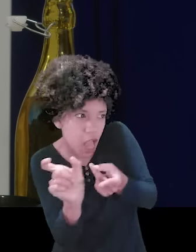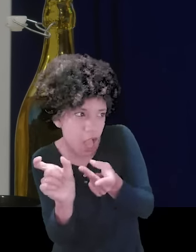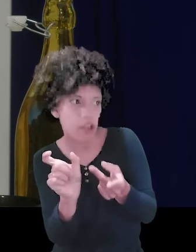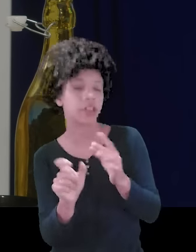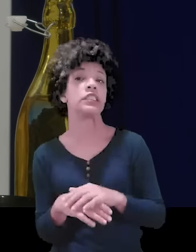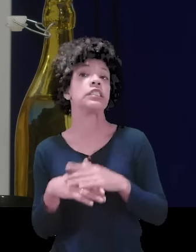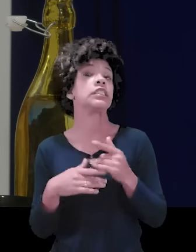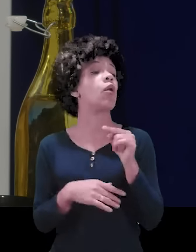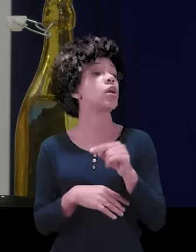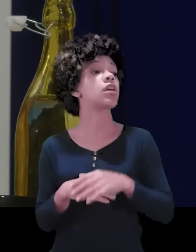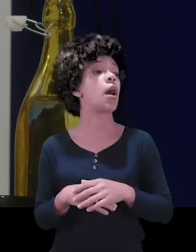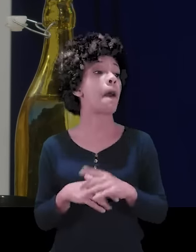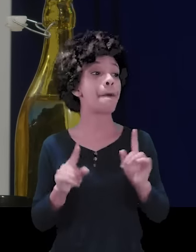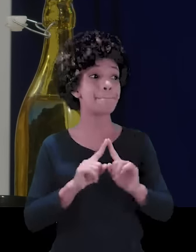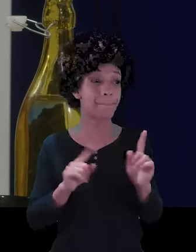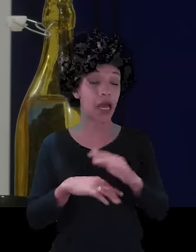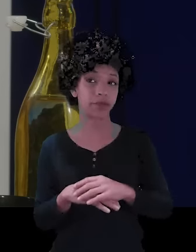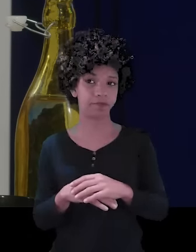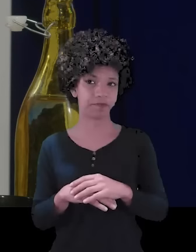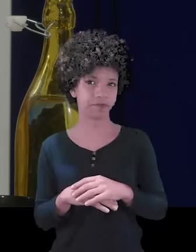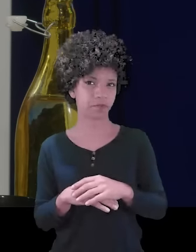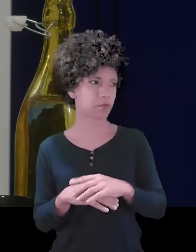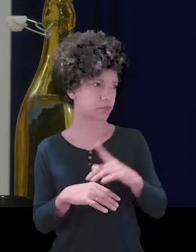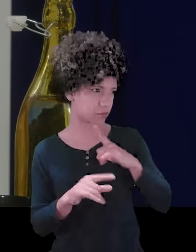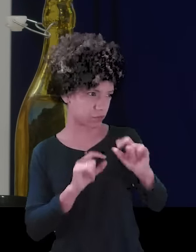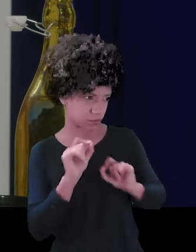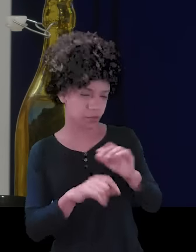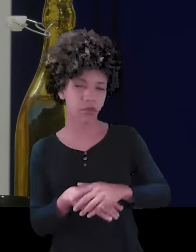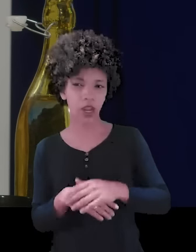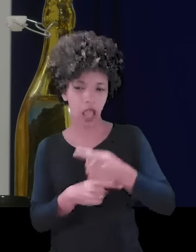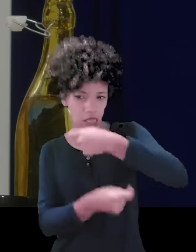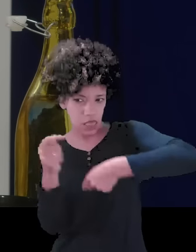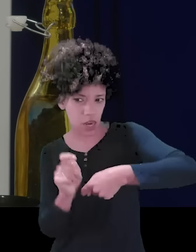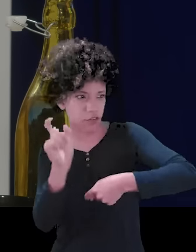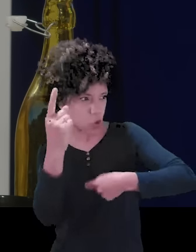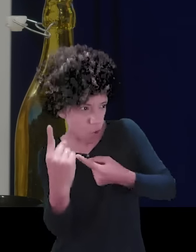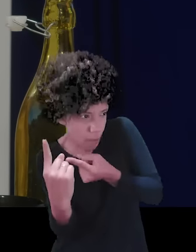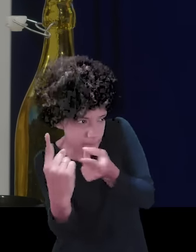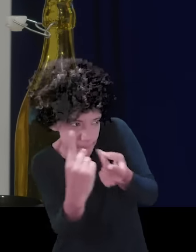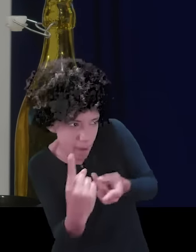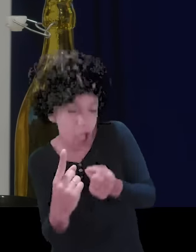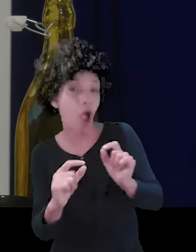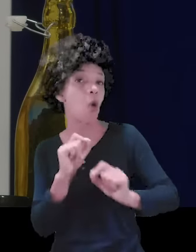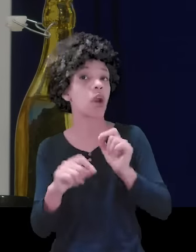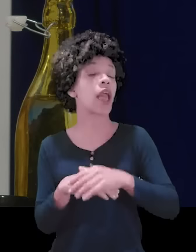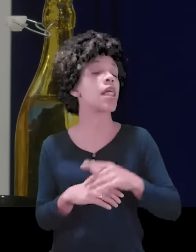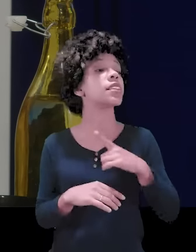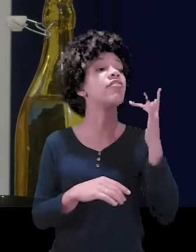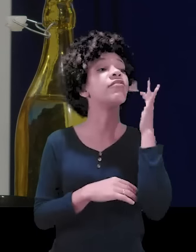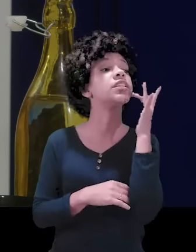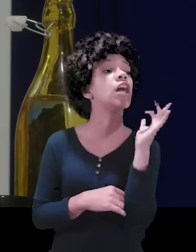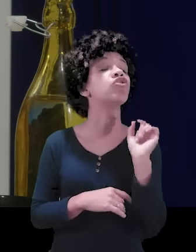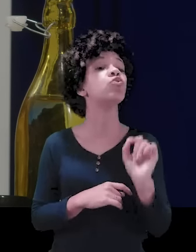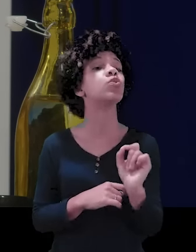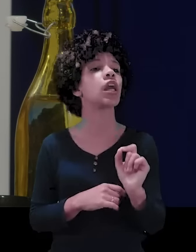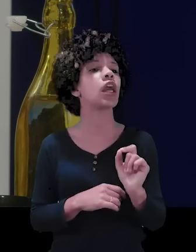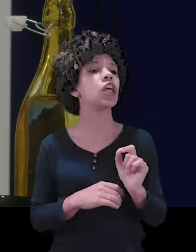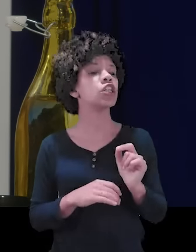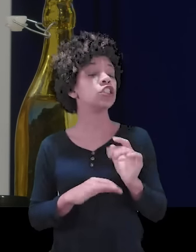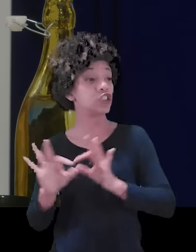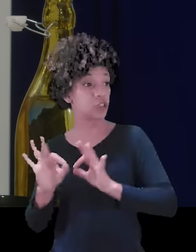nesses países só só que ele é assim Justamente que você falou esse mundo globalizado a facilidade de